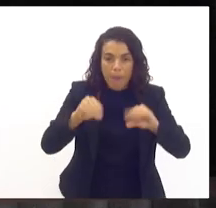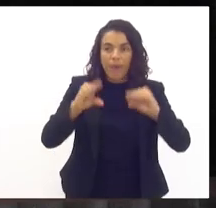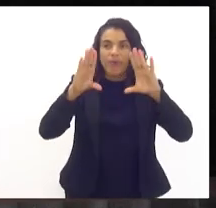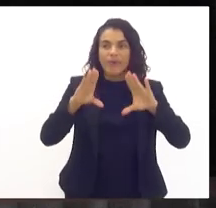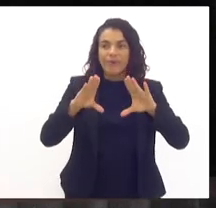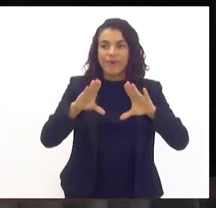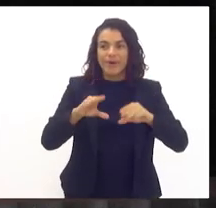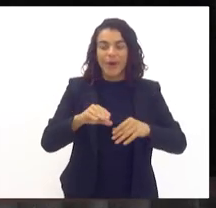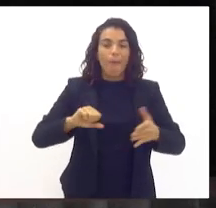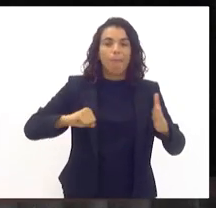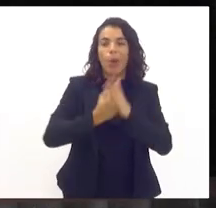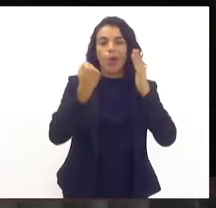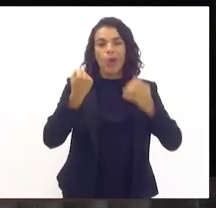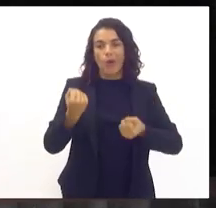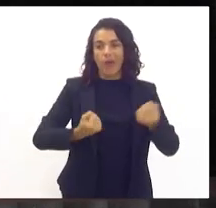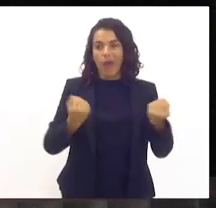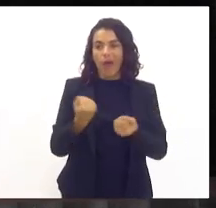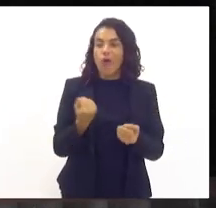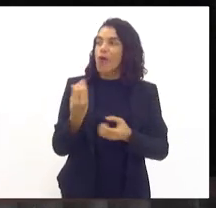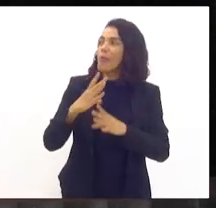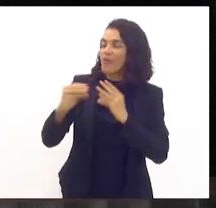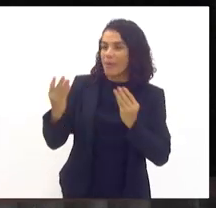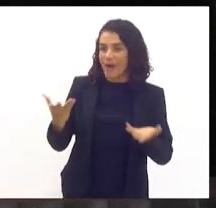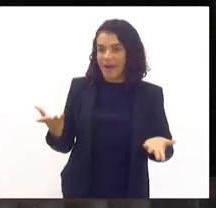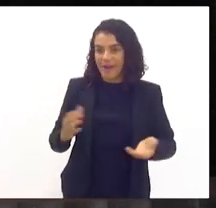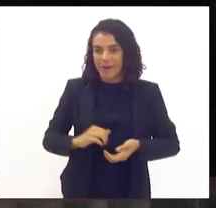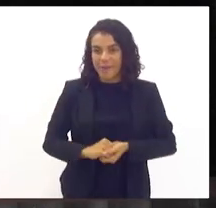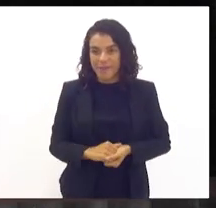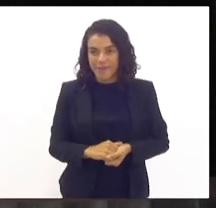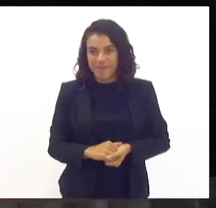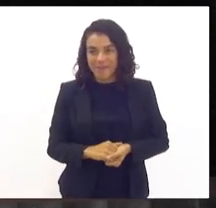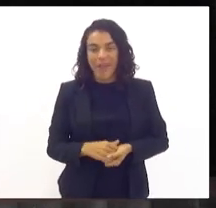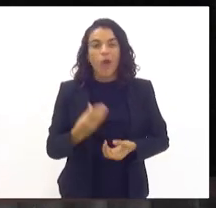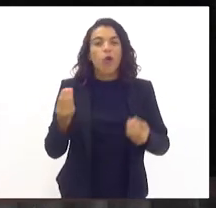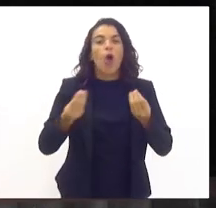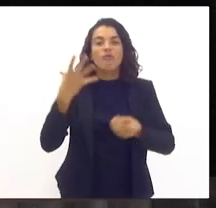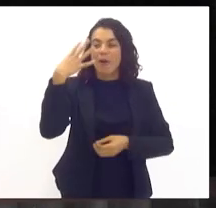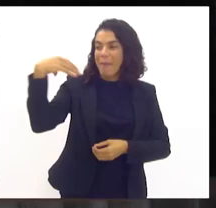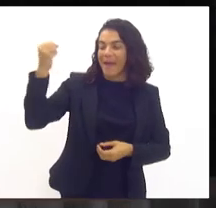quê? Bloquearam o carro. Como é que eu vim embora? Quem é que ia me tirar de lá?